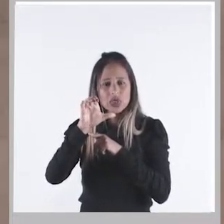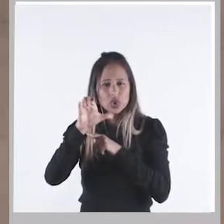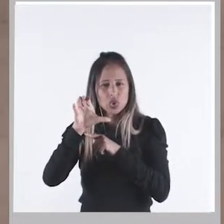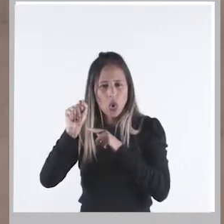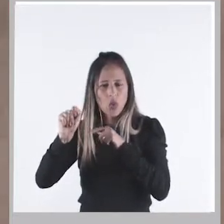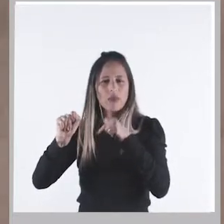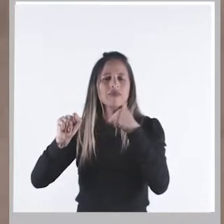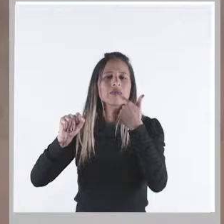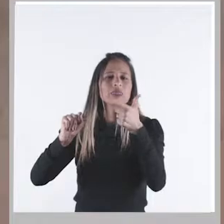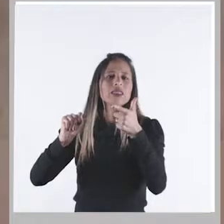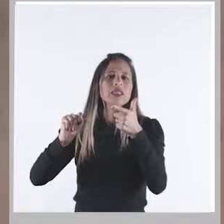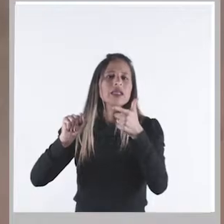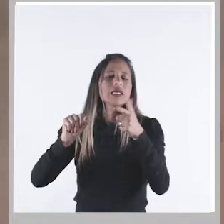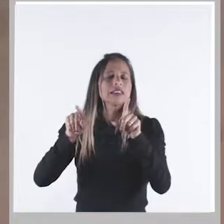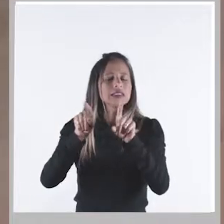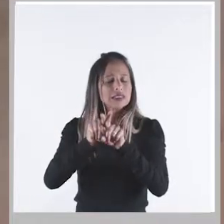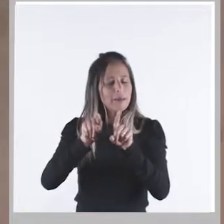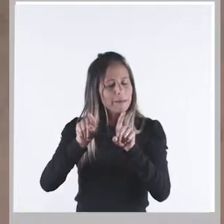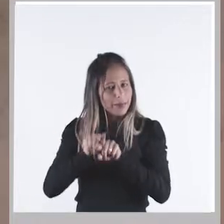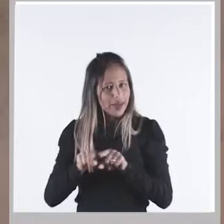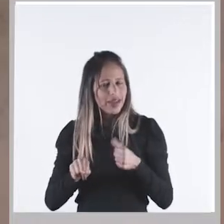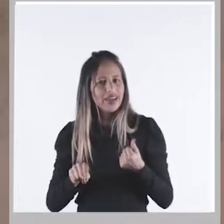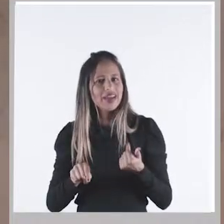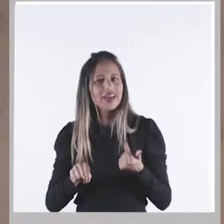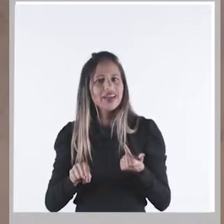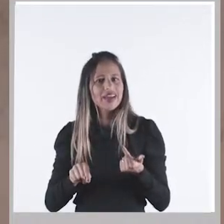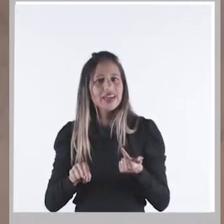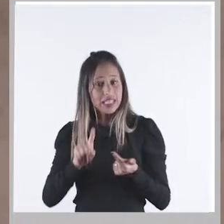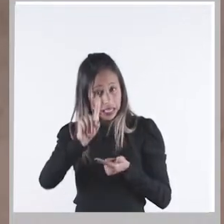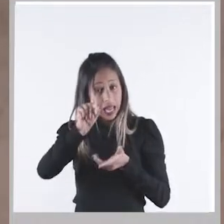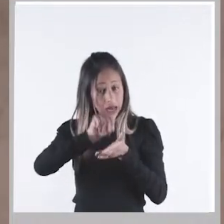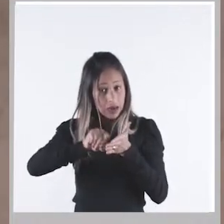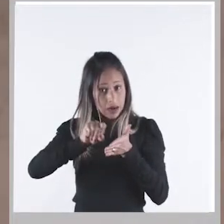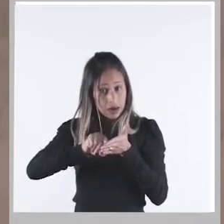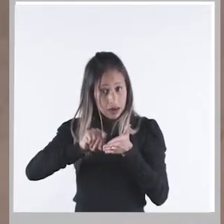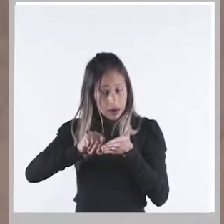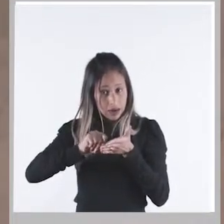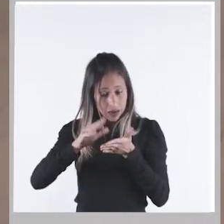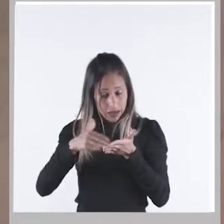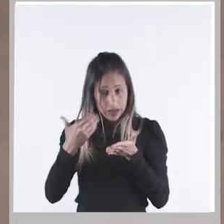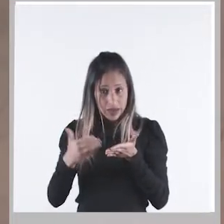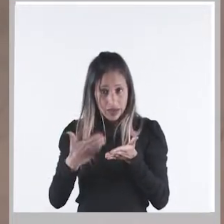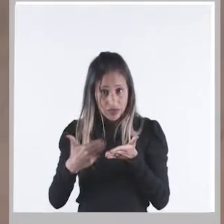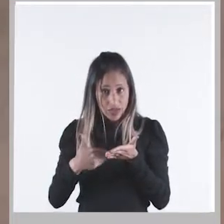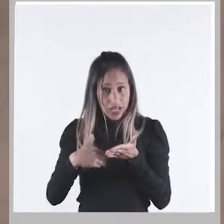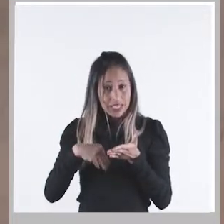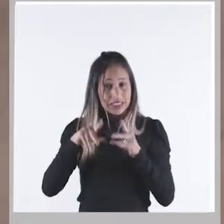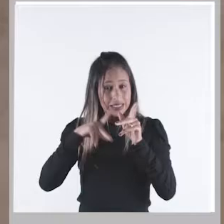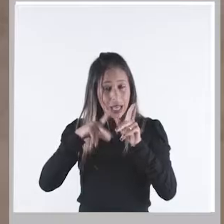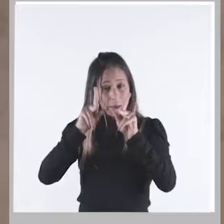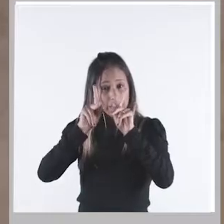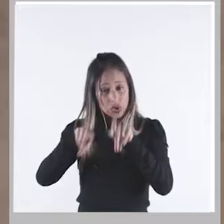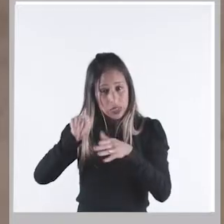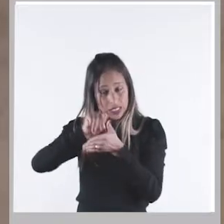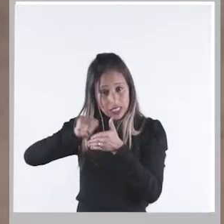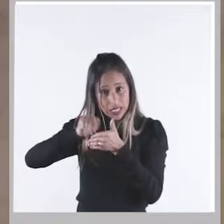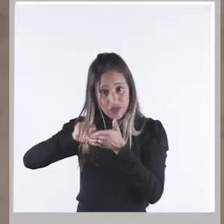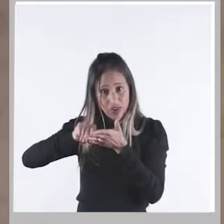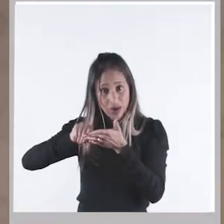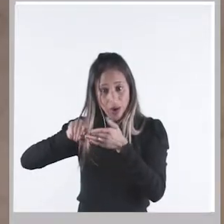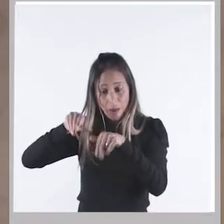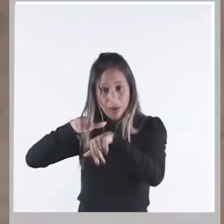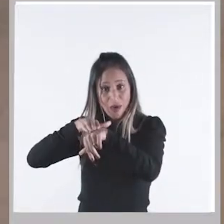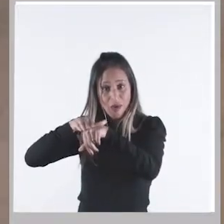Que inspira o título do seu livro. Você traz esses autores para conversar com